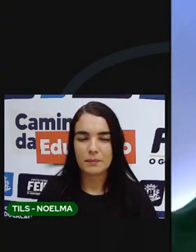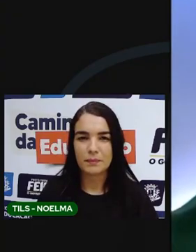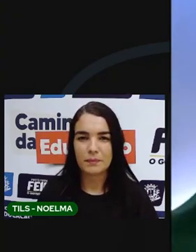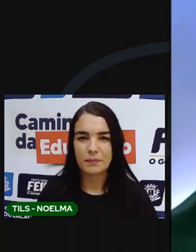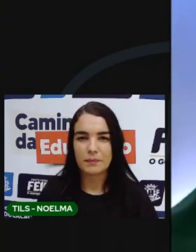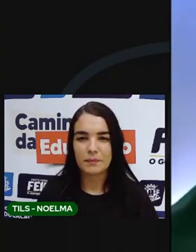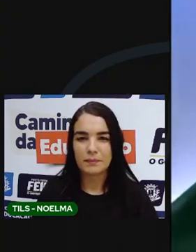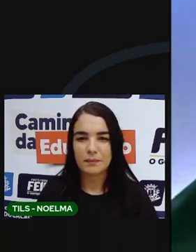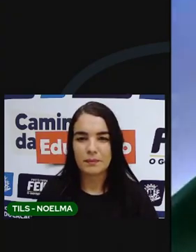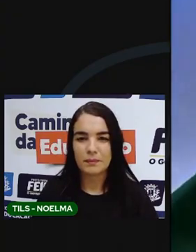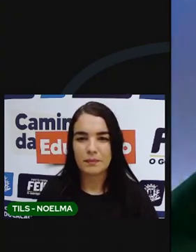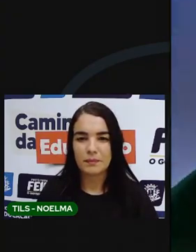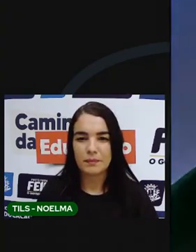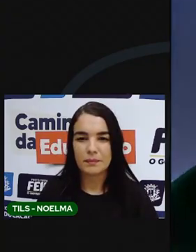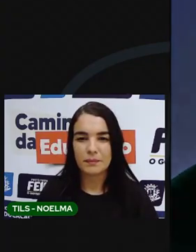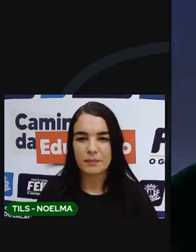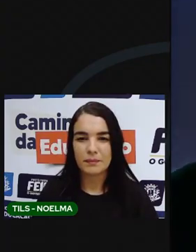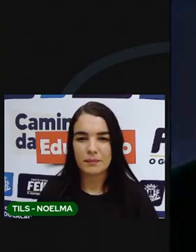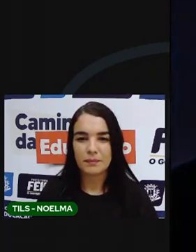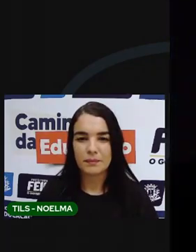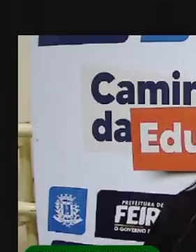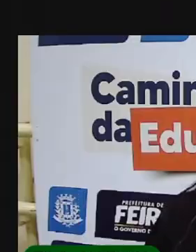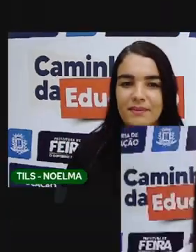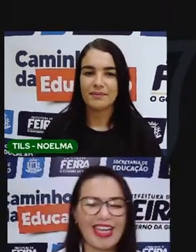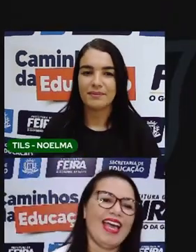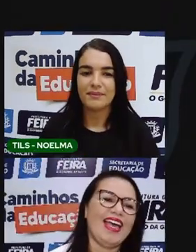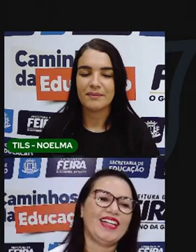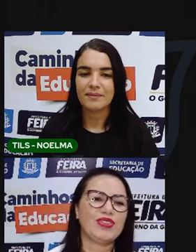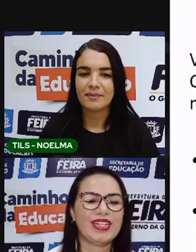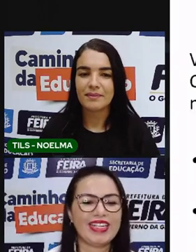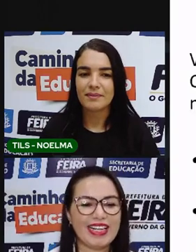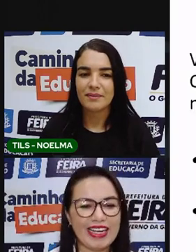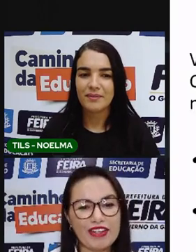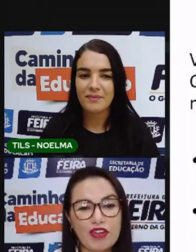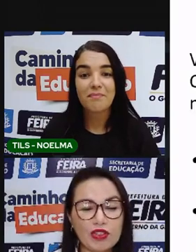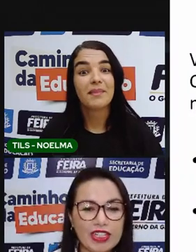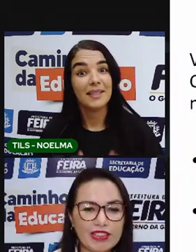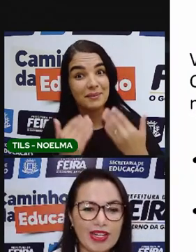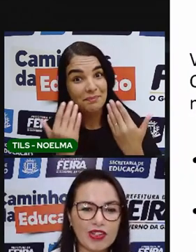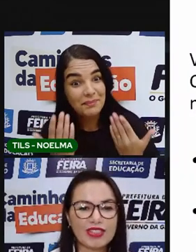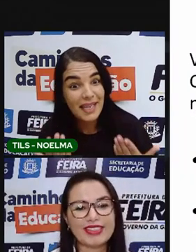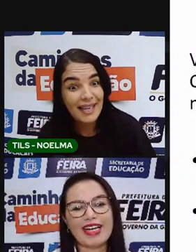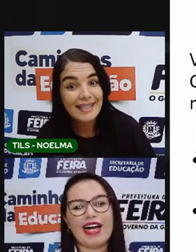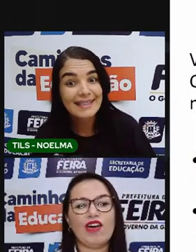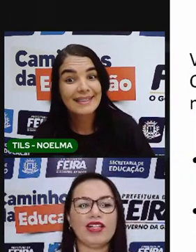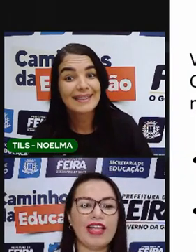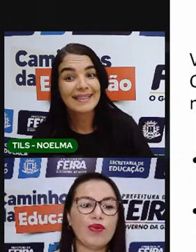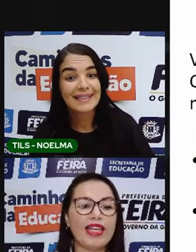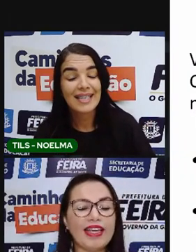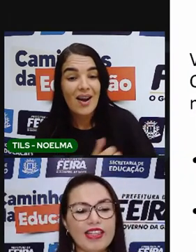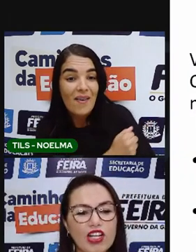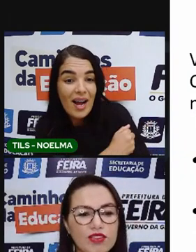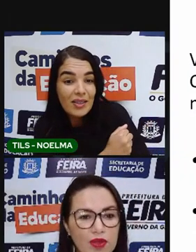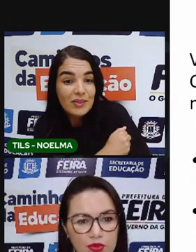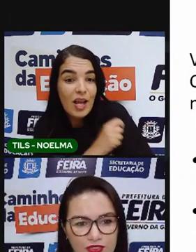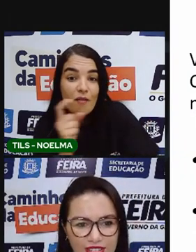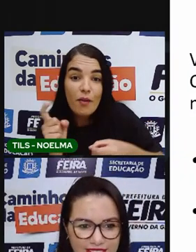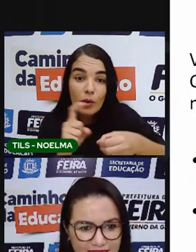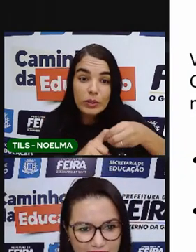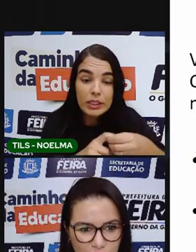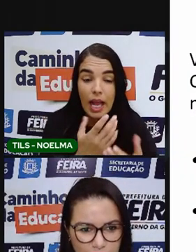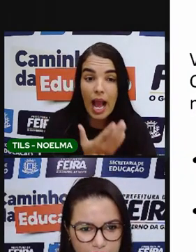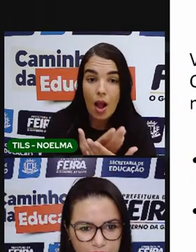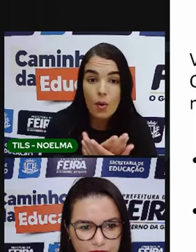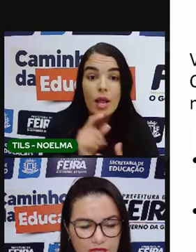coisas porque eu gostava Felipe ficar É isso aí galera voltando a nossa aula né O que que nós